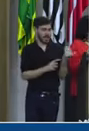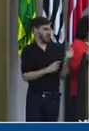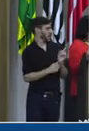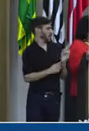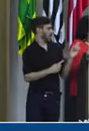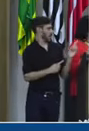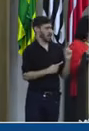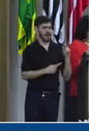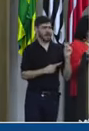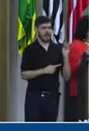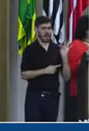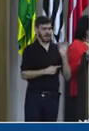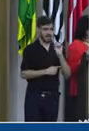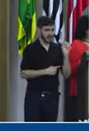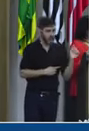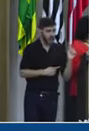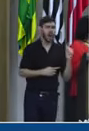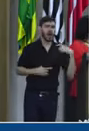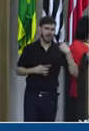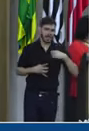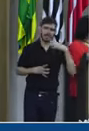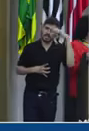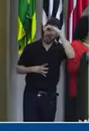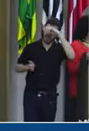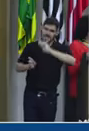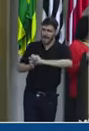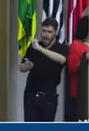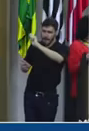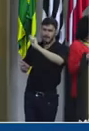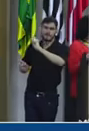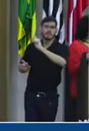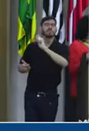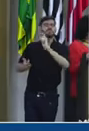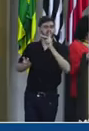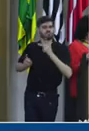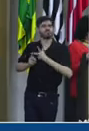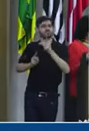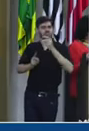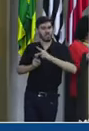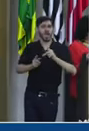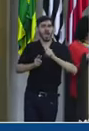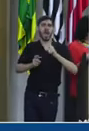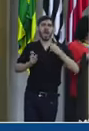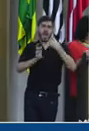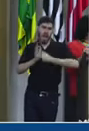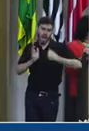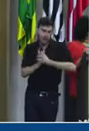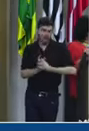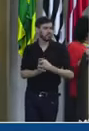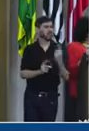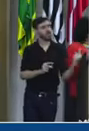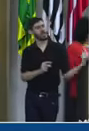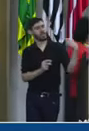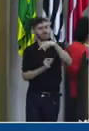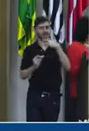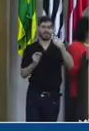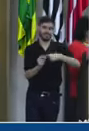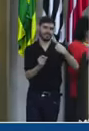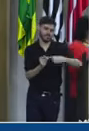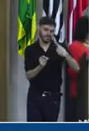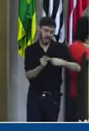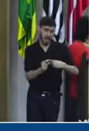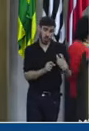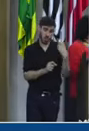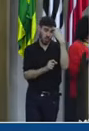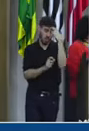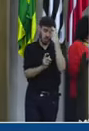Na hora que o Kakatsa tem que começar a aprender a caçar, ser guerreiro, Kakatsa vem para uma cidade com uma